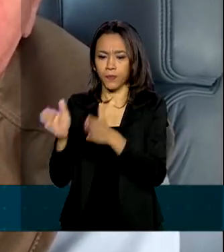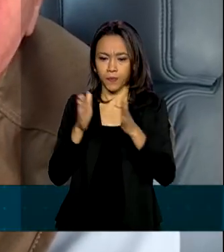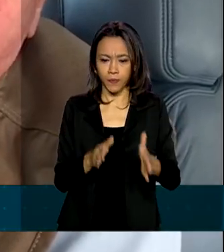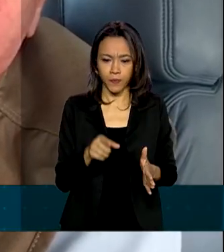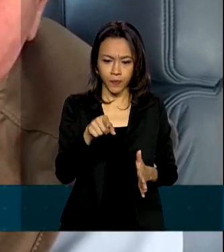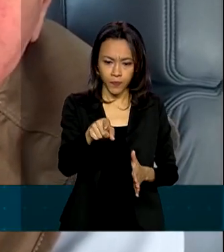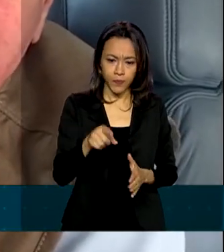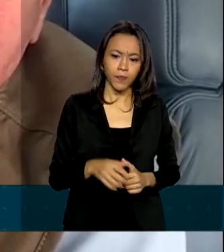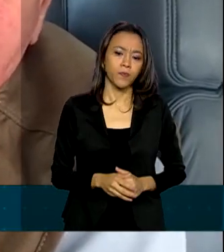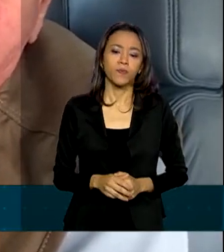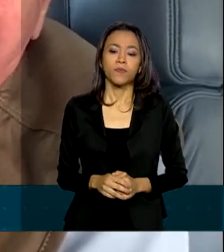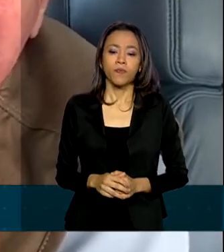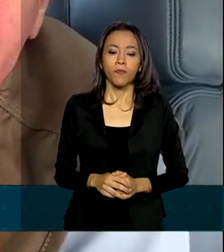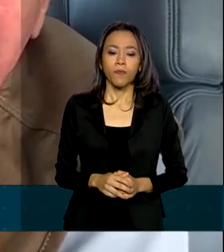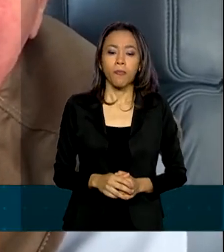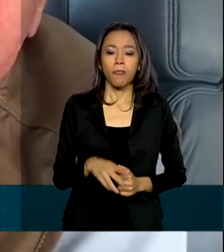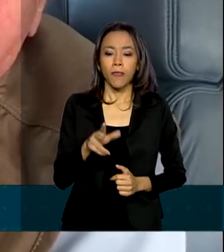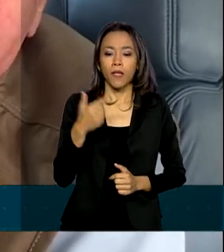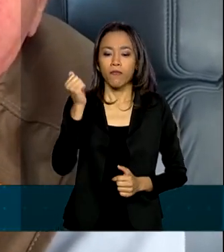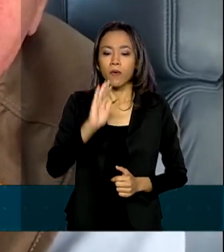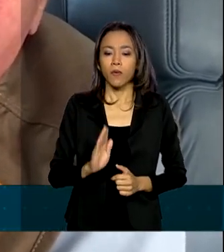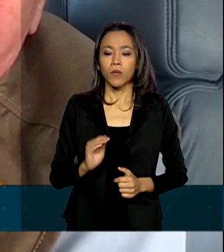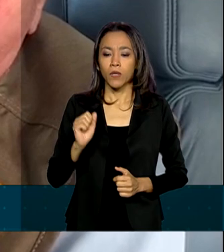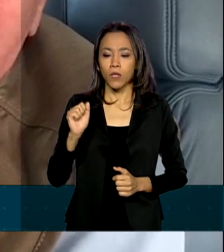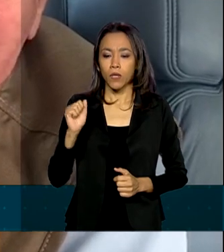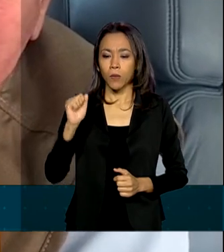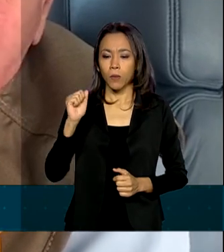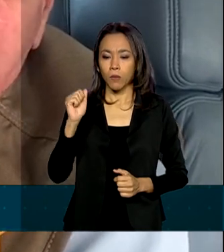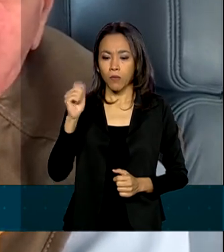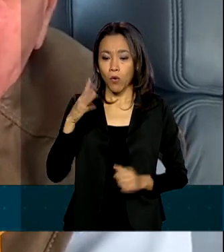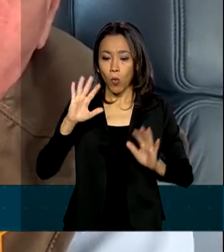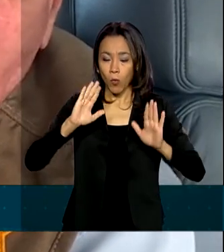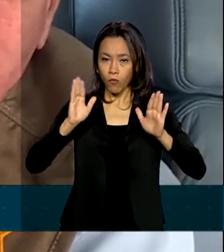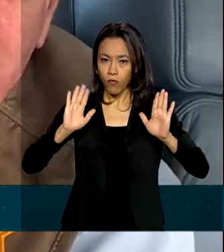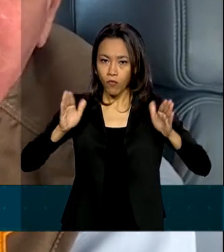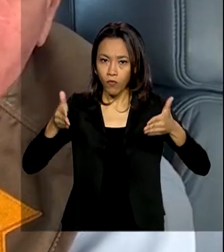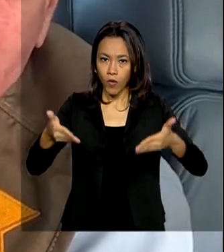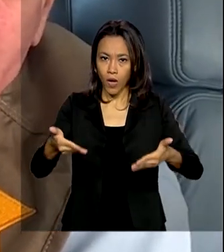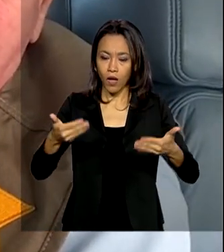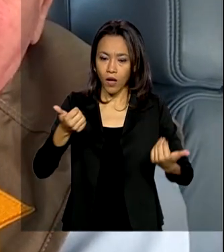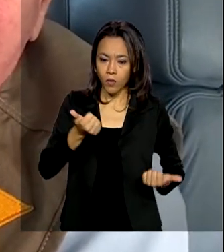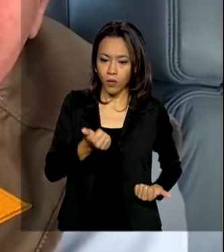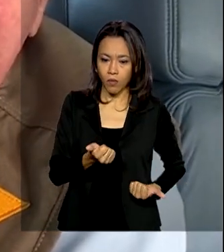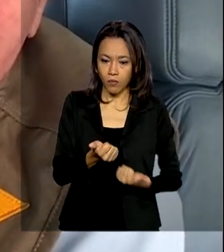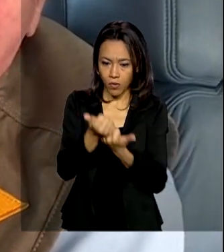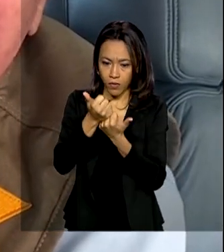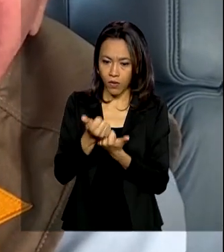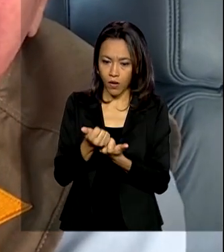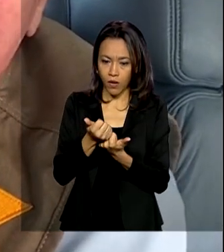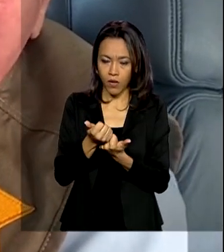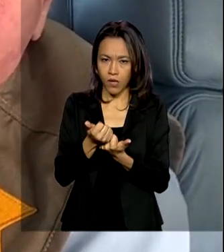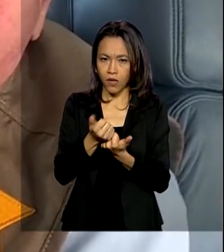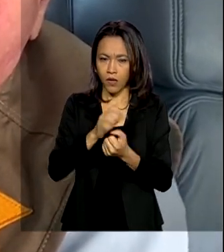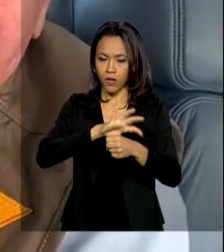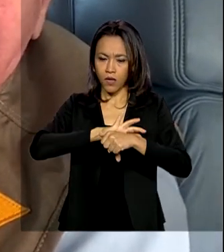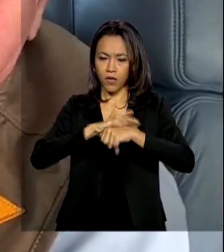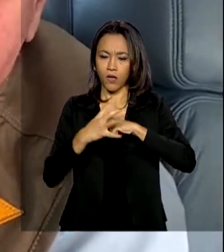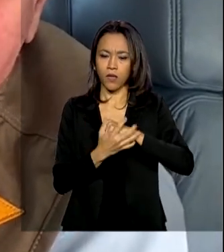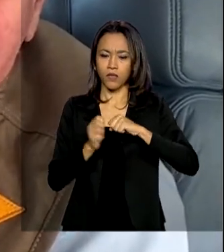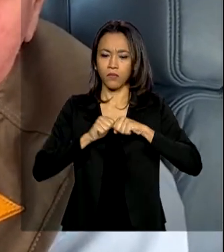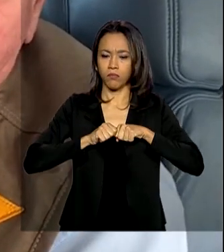comandos conjuntos, o Brasil inteiro só focado no auxílio a essa pandemia do